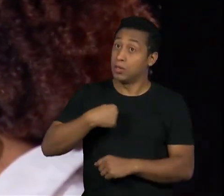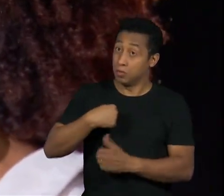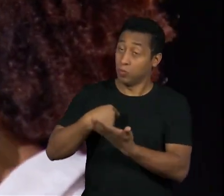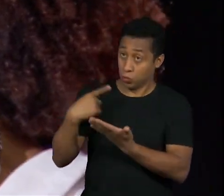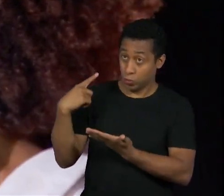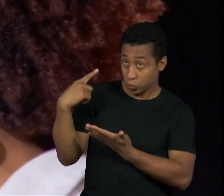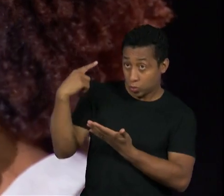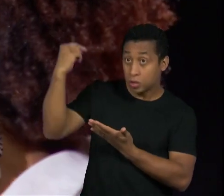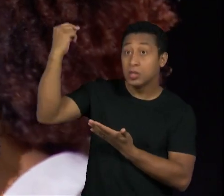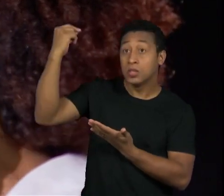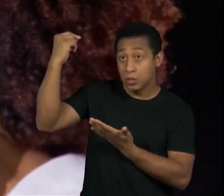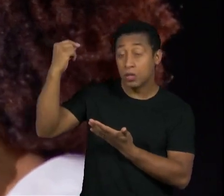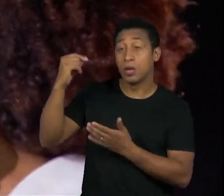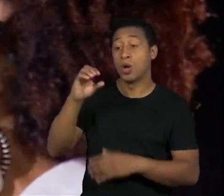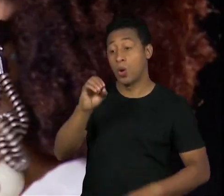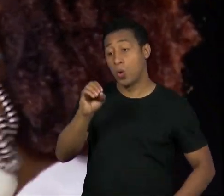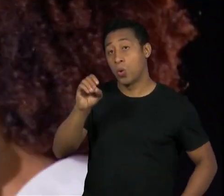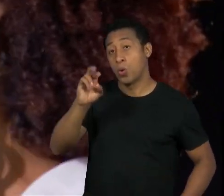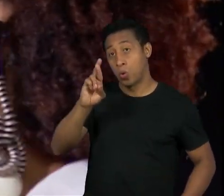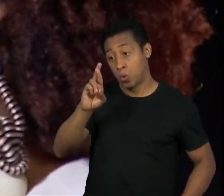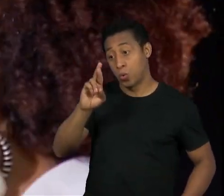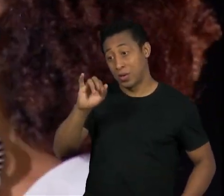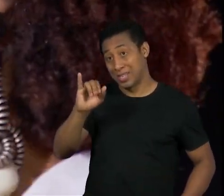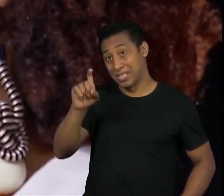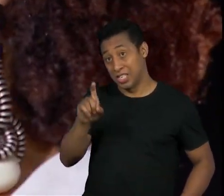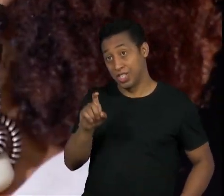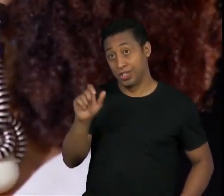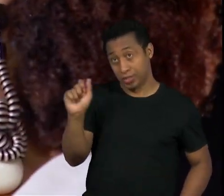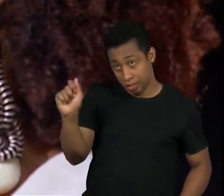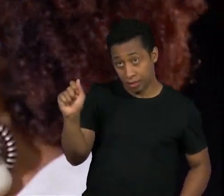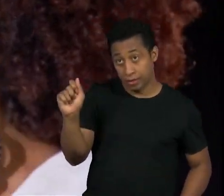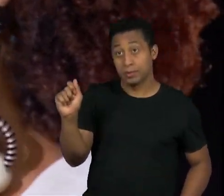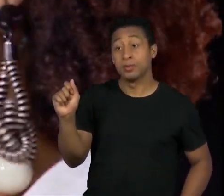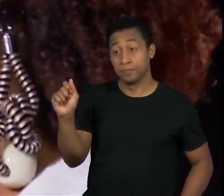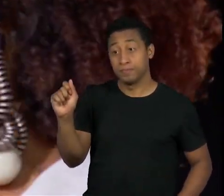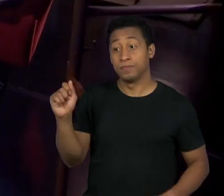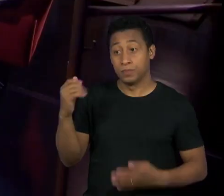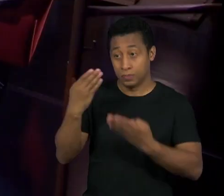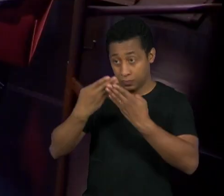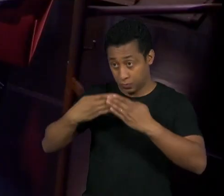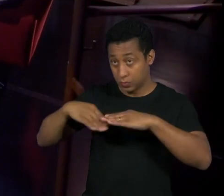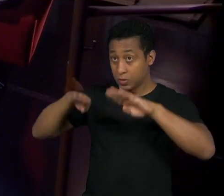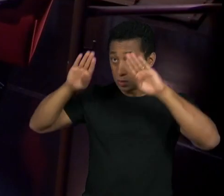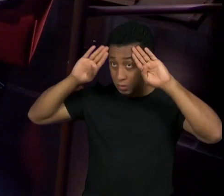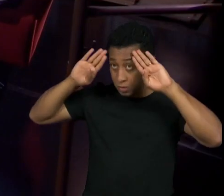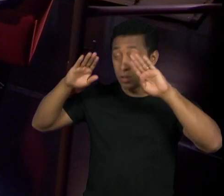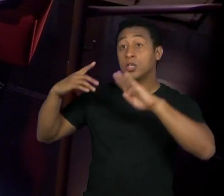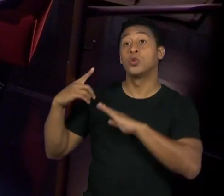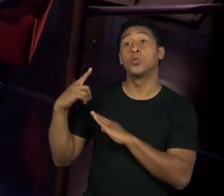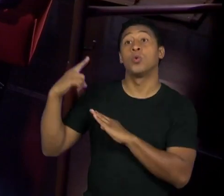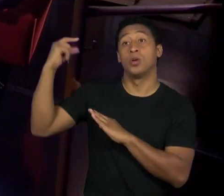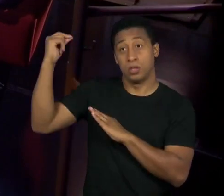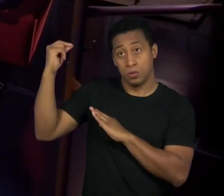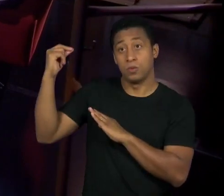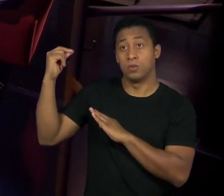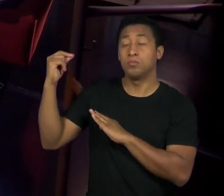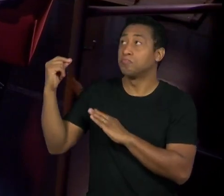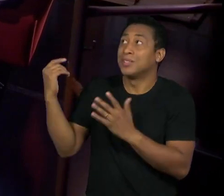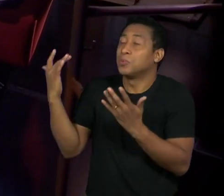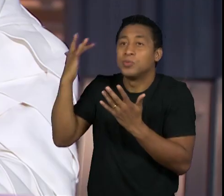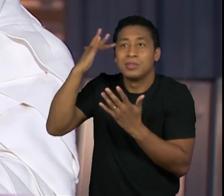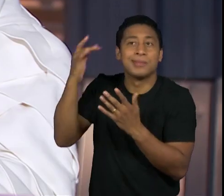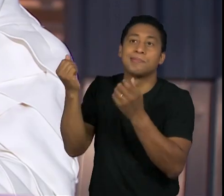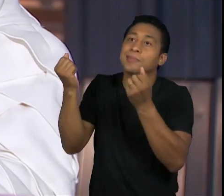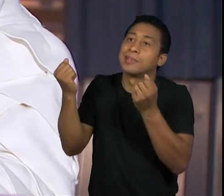orixá para cuidar de uma energia que me traz para esse planeta é algo que nem eu sei o que